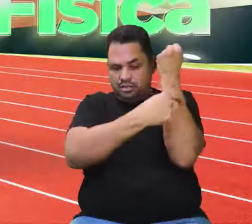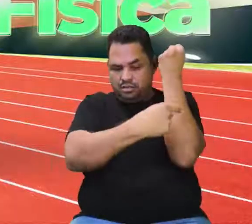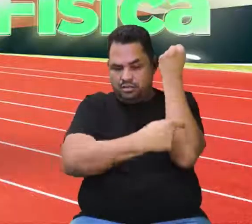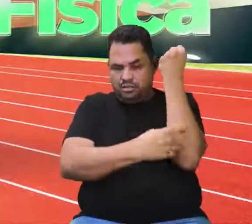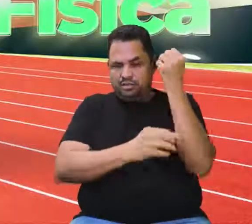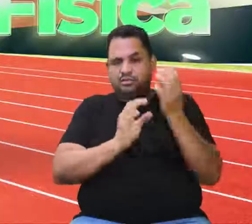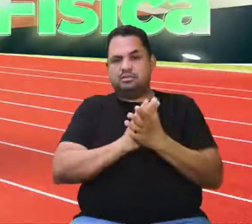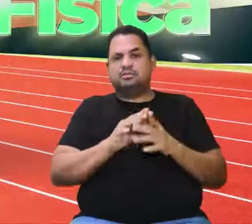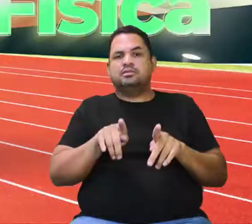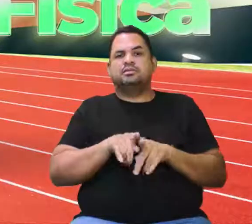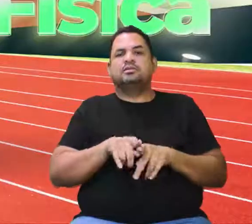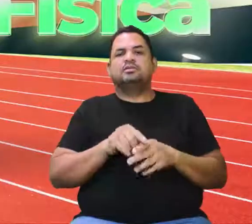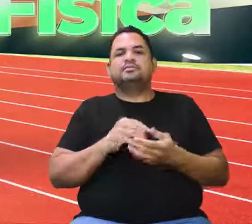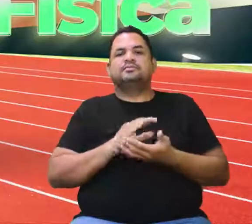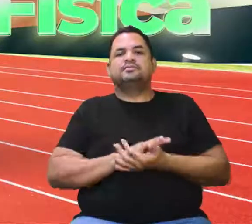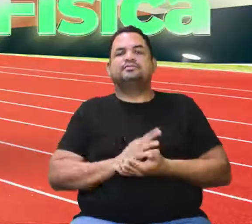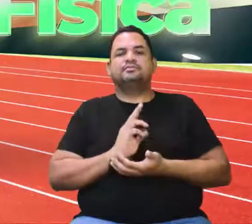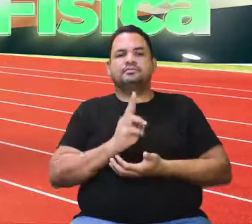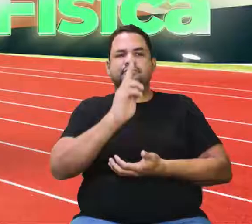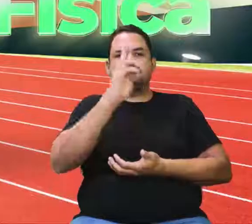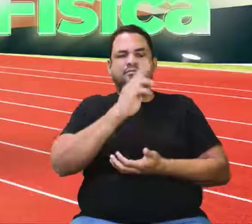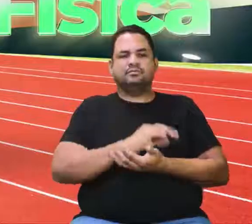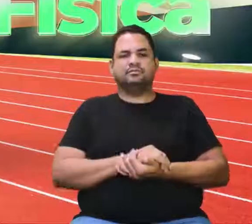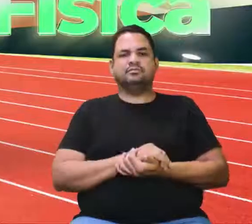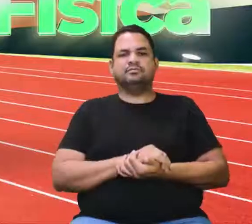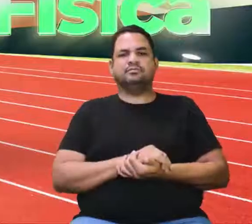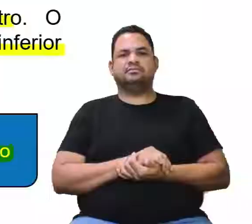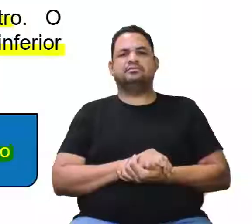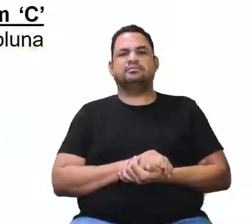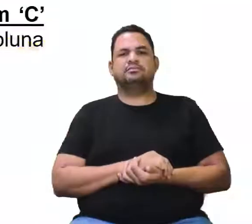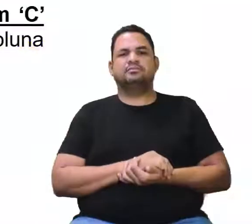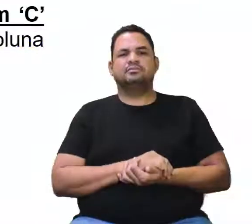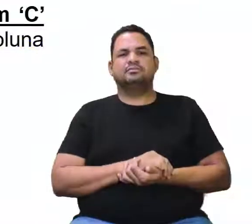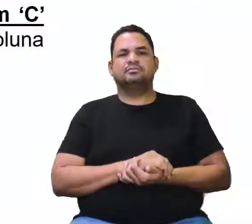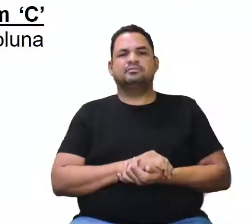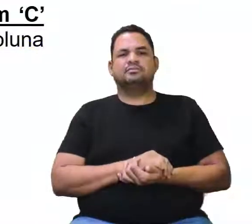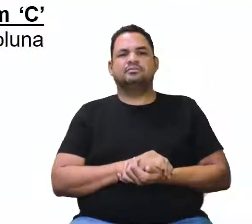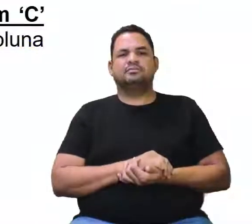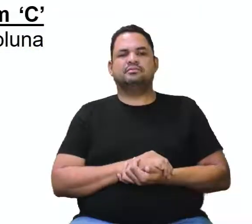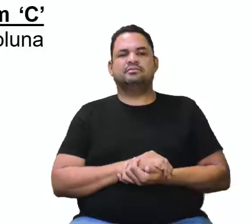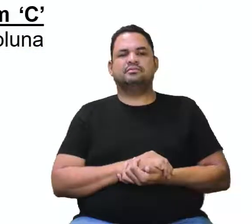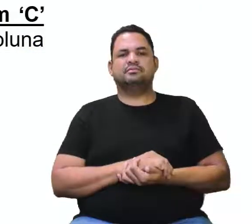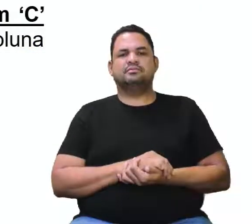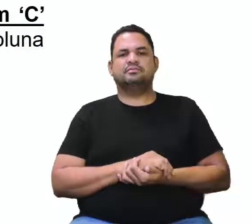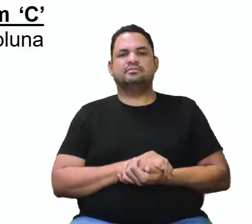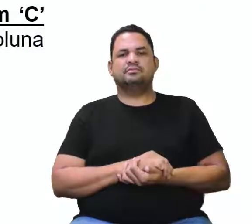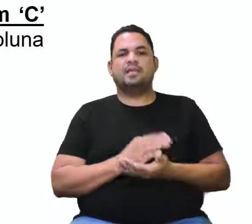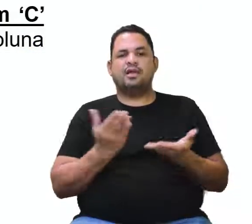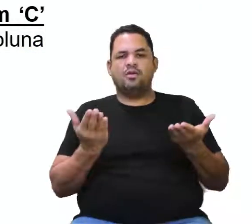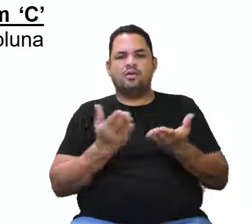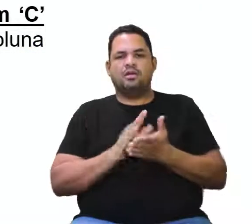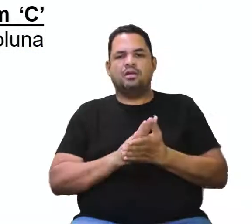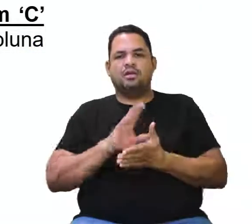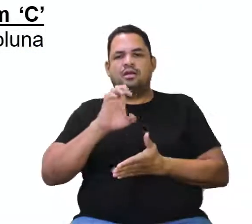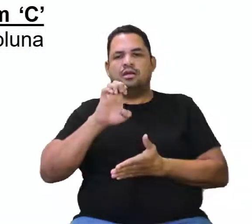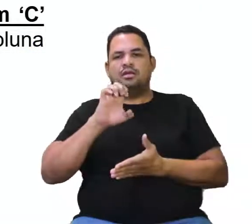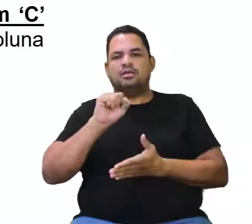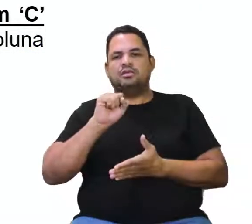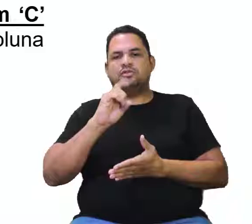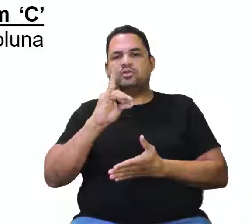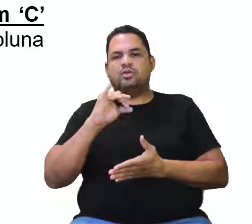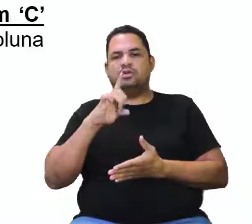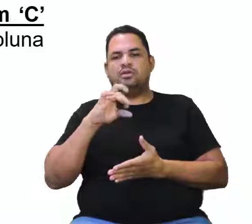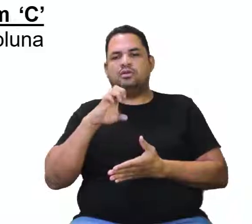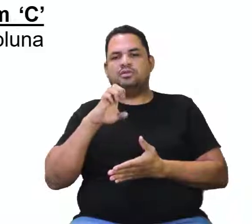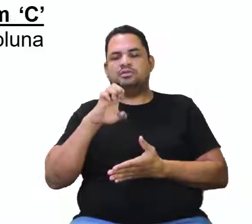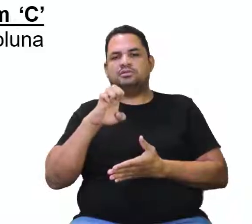sendo comprometida. Vamos seguir? Bora lá. Fica de olho na tela. O próximo agora é a escoliose, né? O que seria